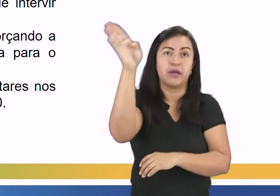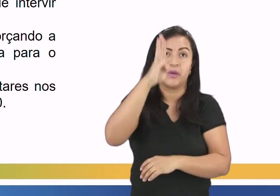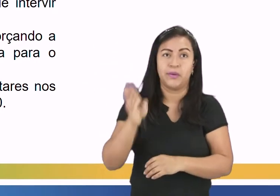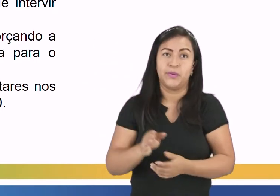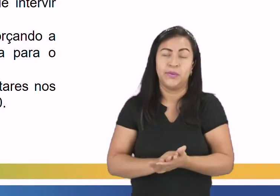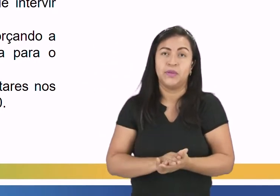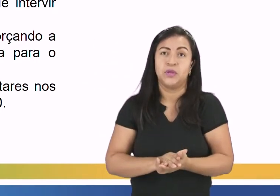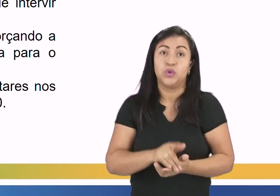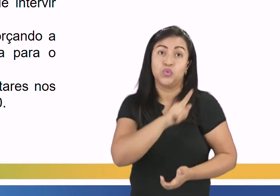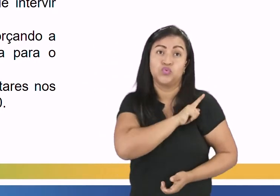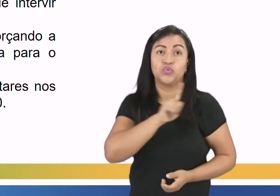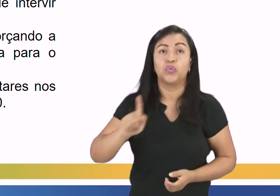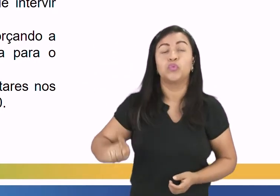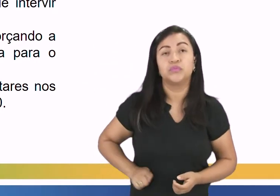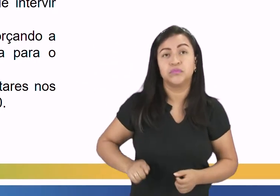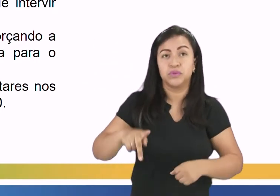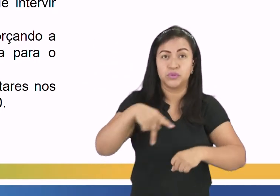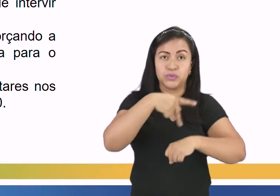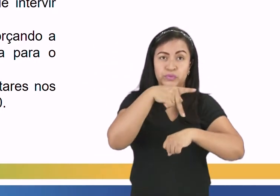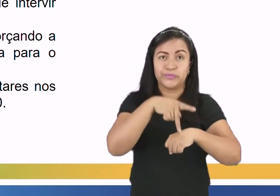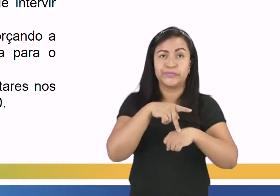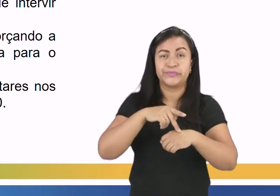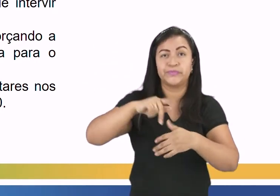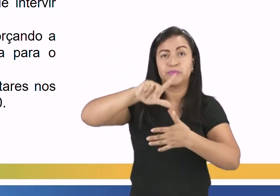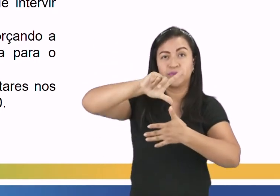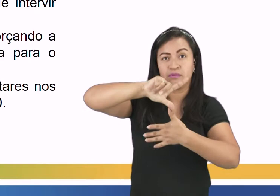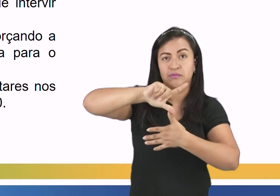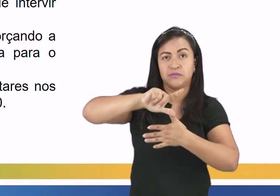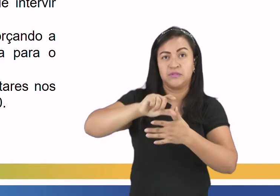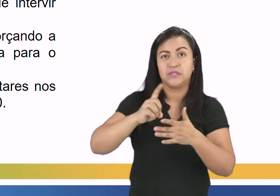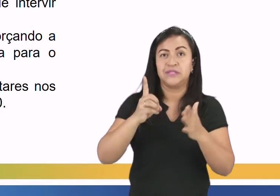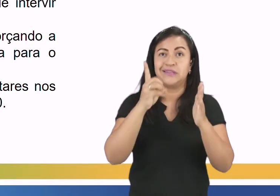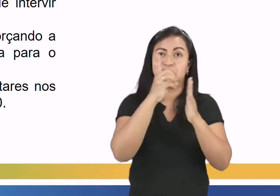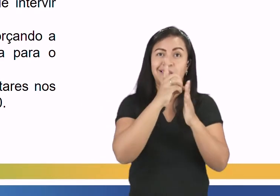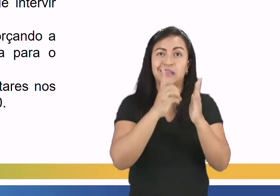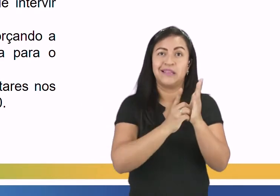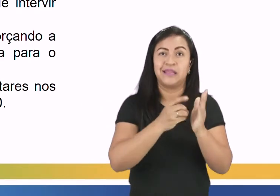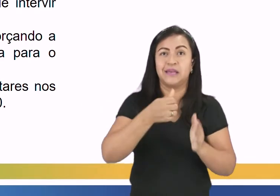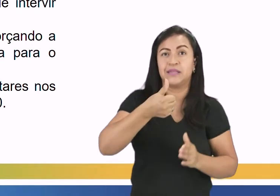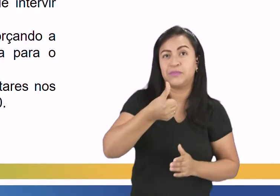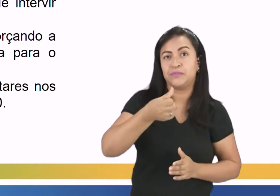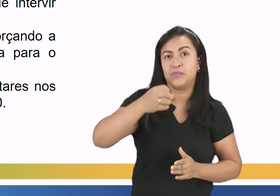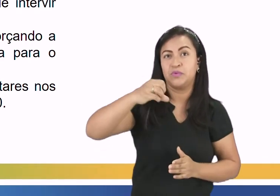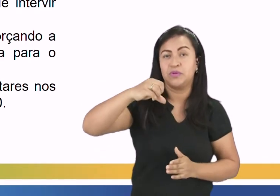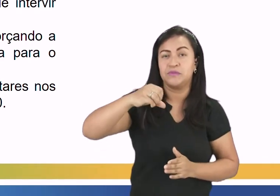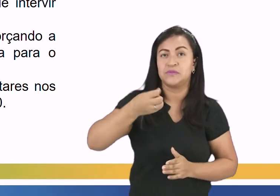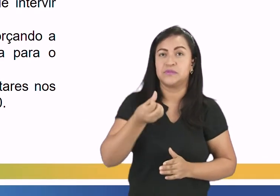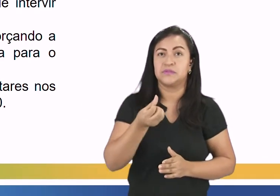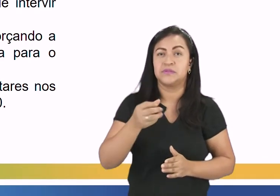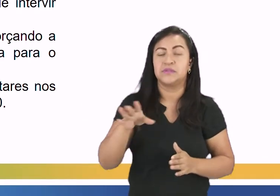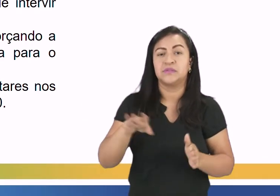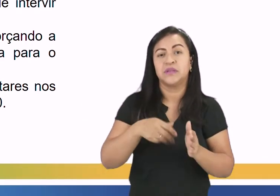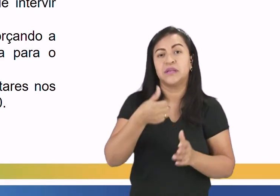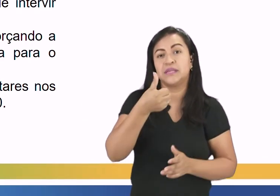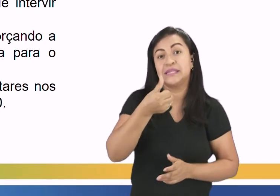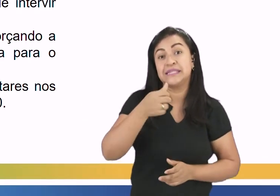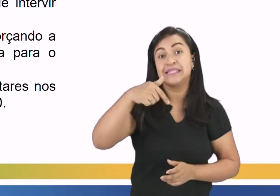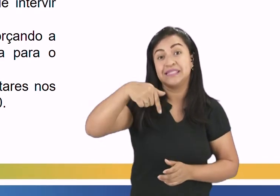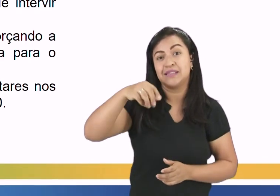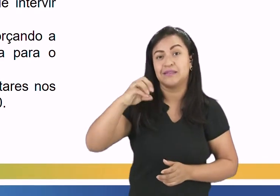de 1960 e 70. Agora nós iremos ver a resposta